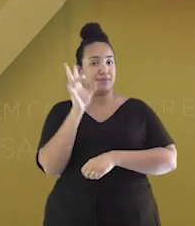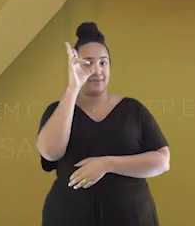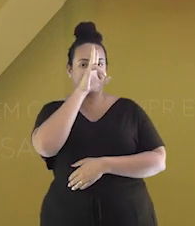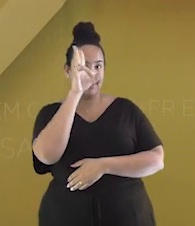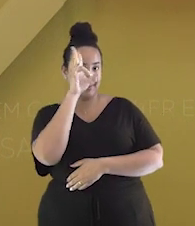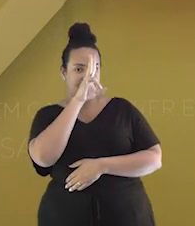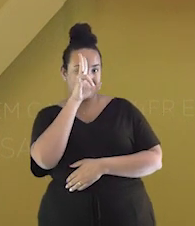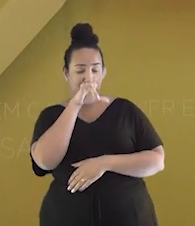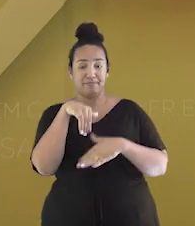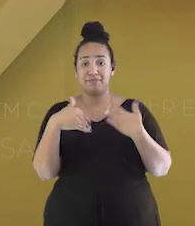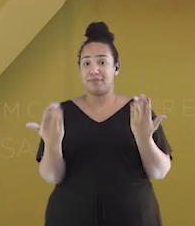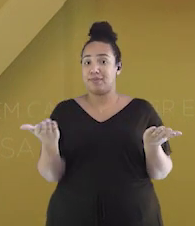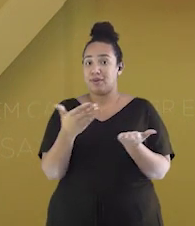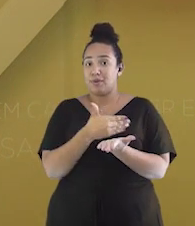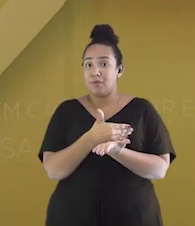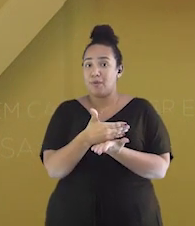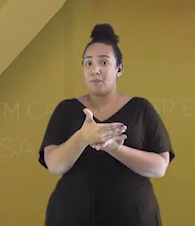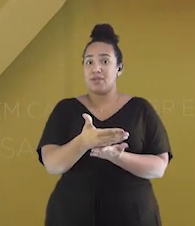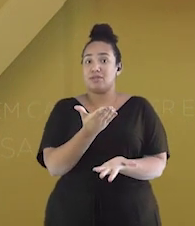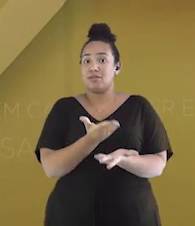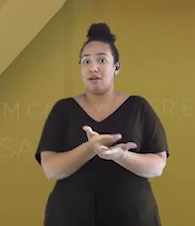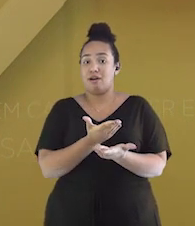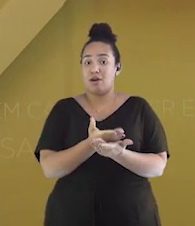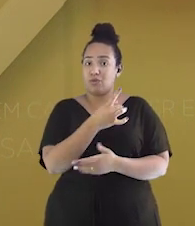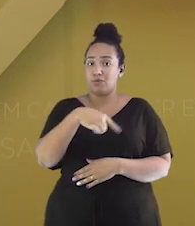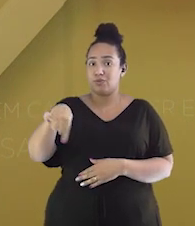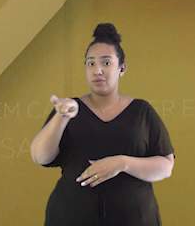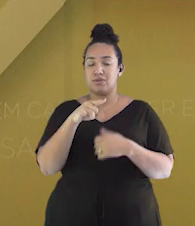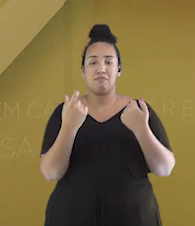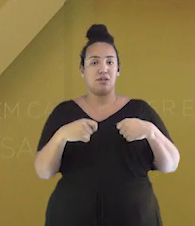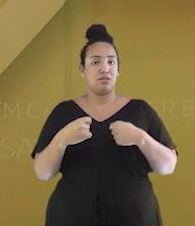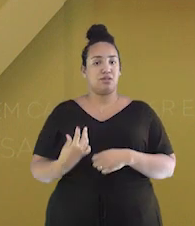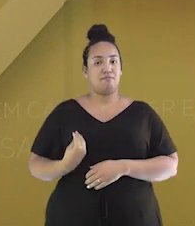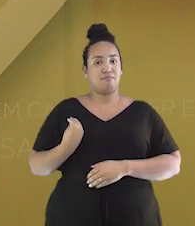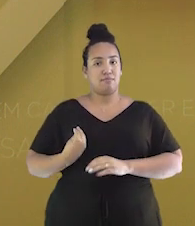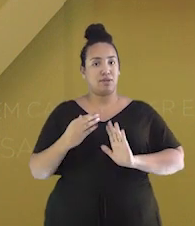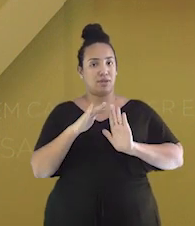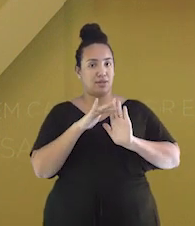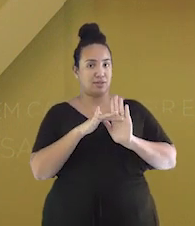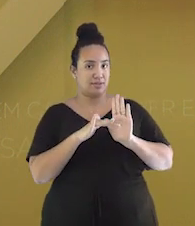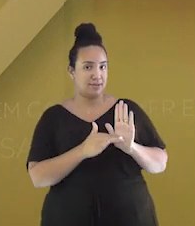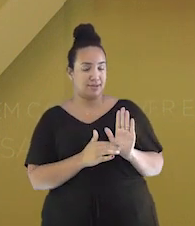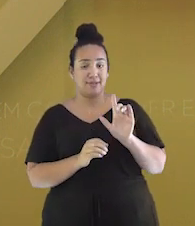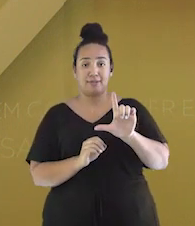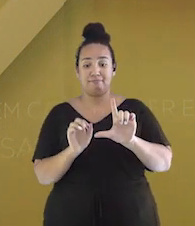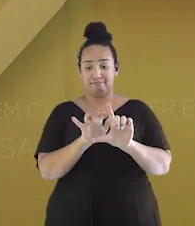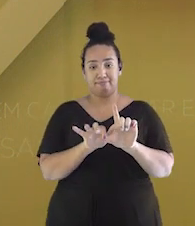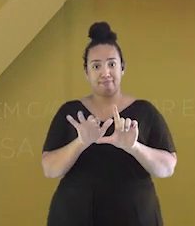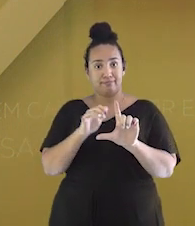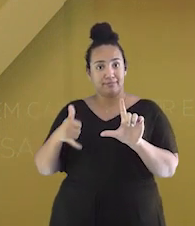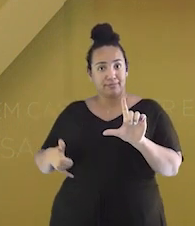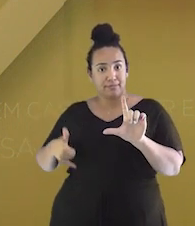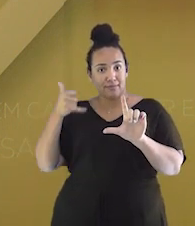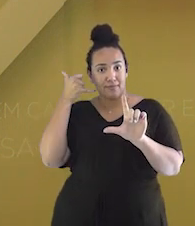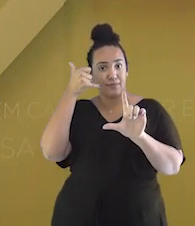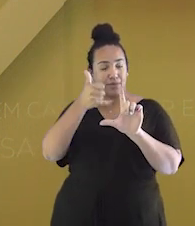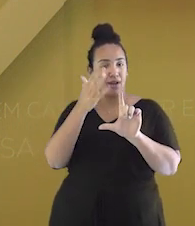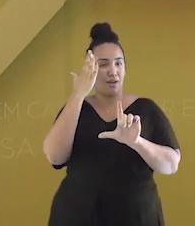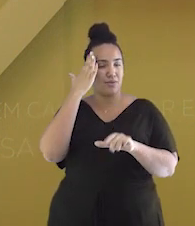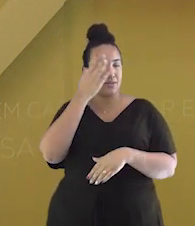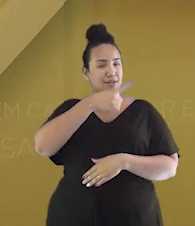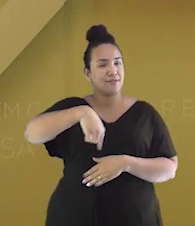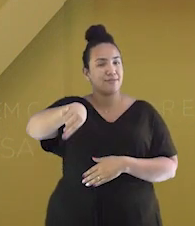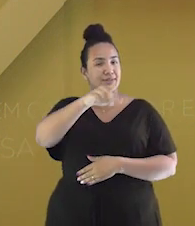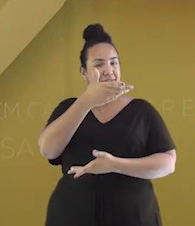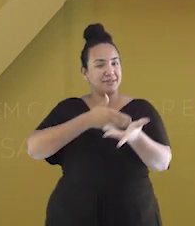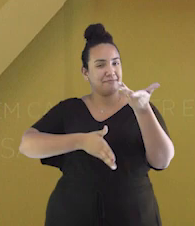a sua presença? Aponte o celular para esse QR Code que aparece na sua TV, para eu saber que você participou da nossa aula. E a